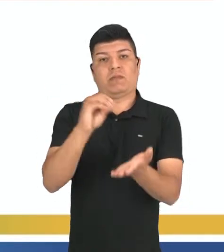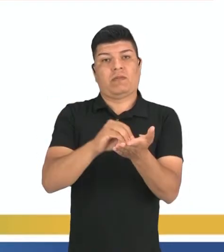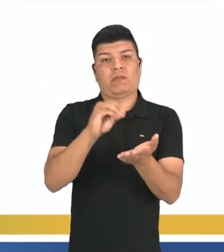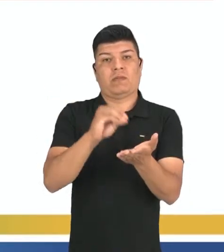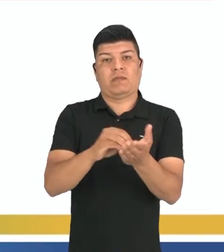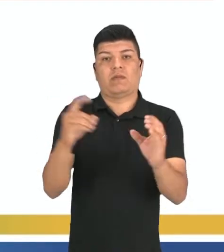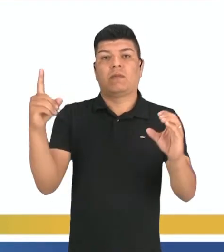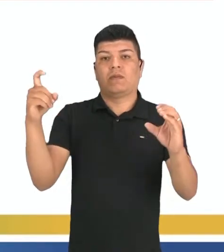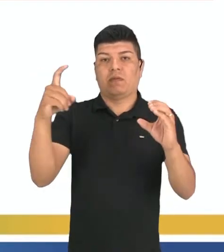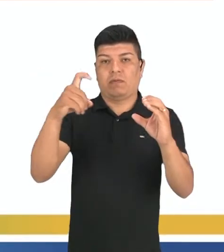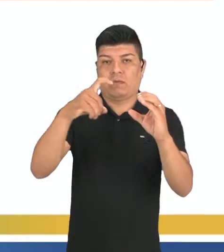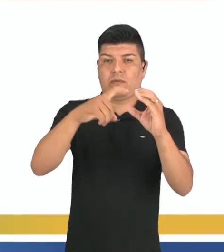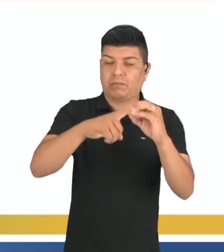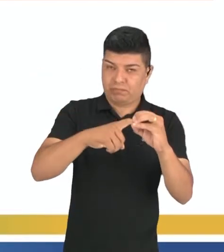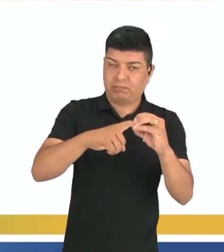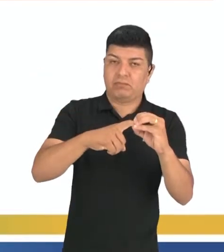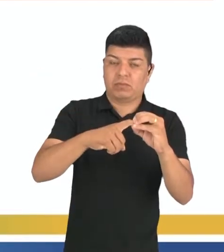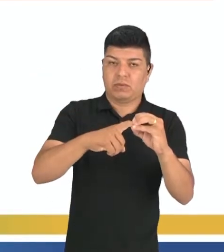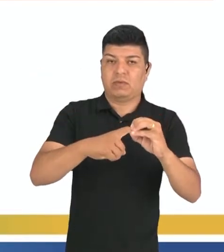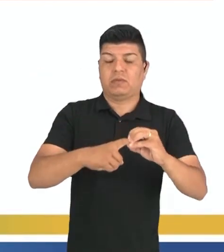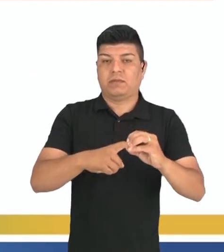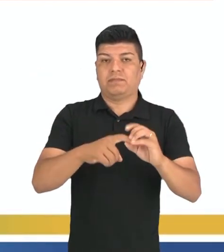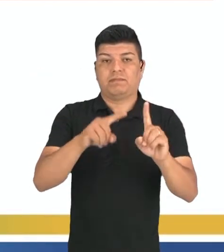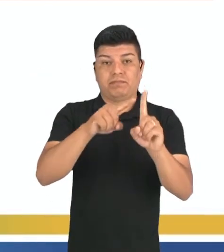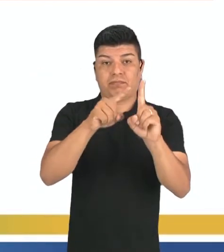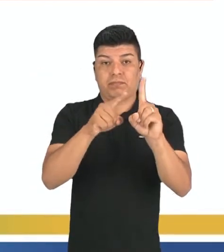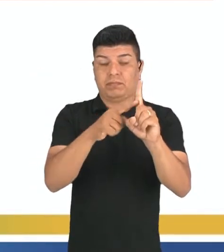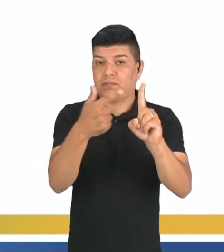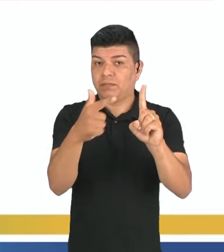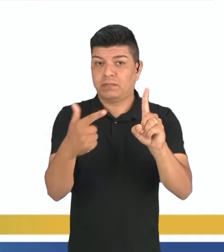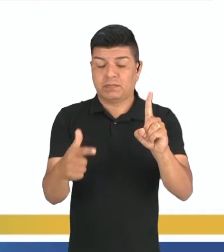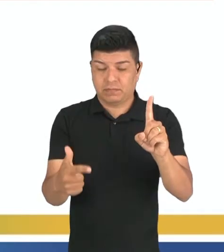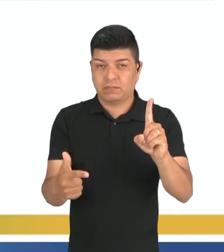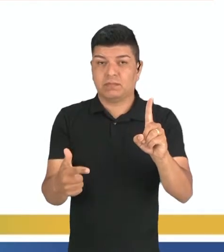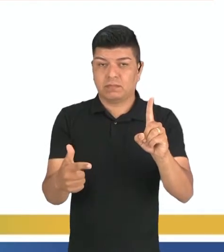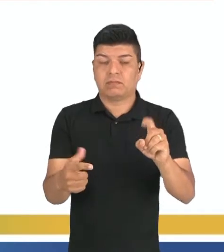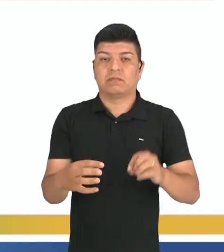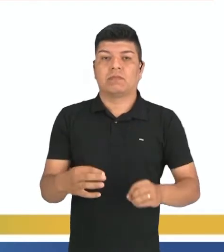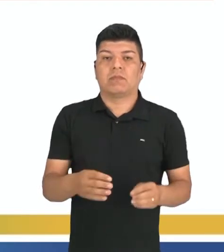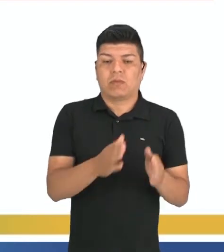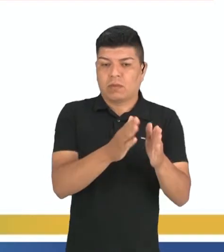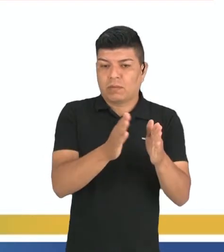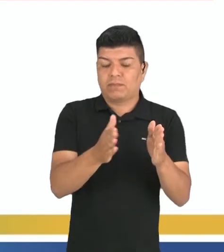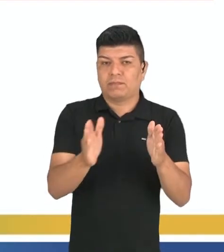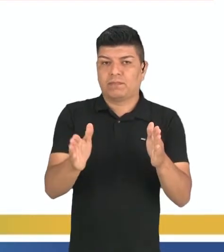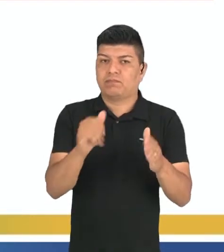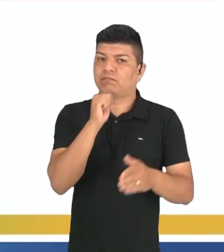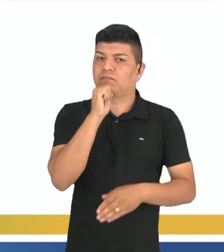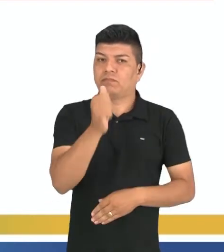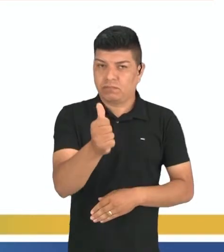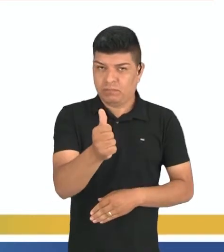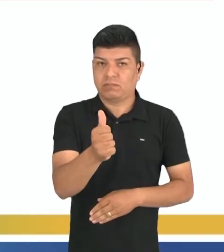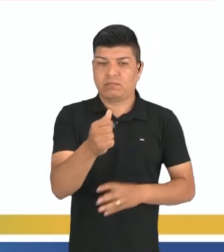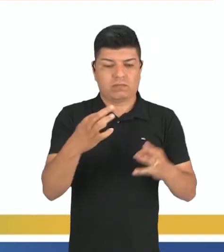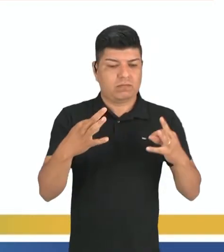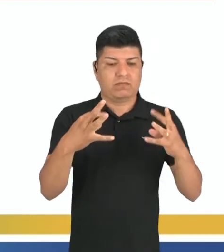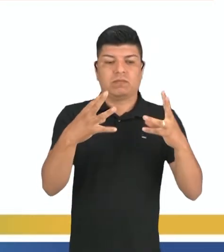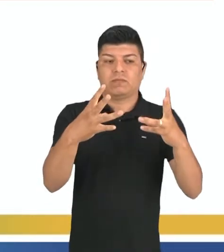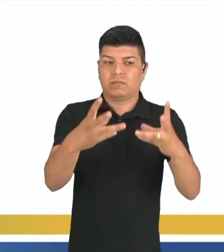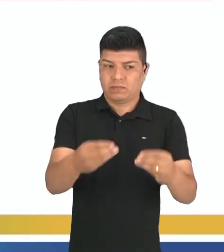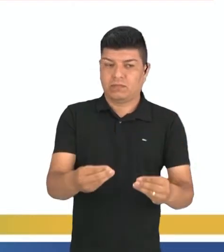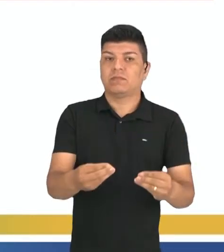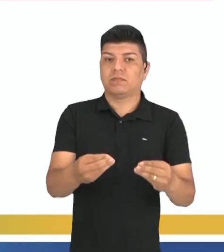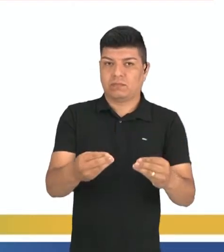uma gravidez. O ciclo menstrual ele vai compreender todo o período que se inicia em